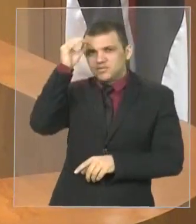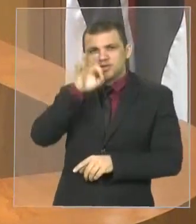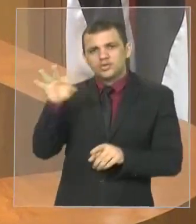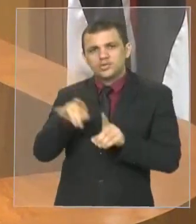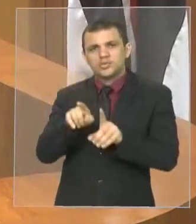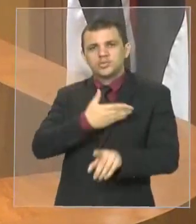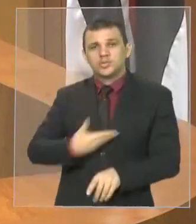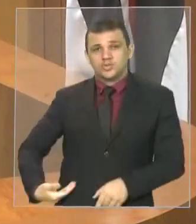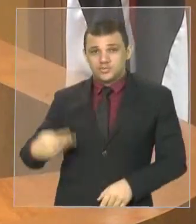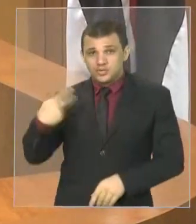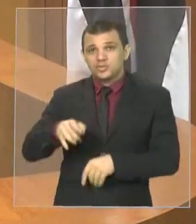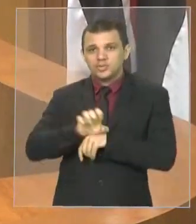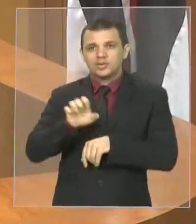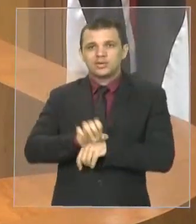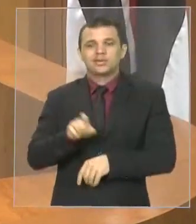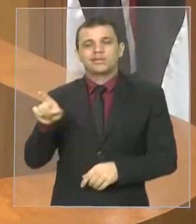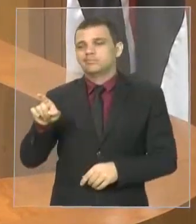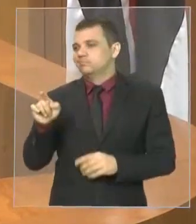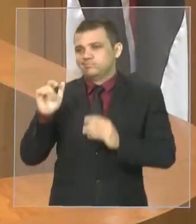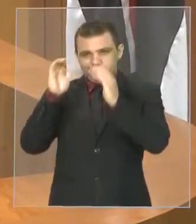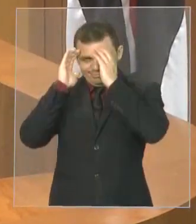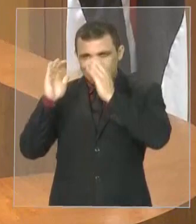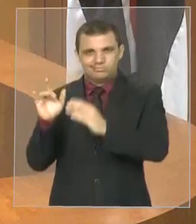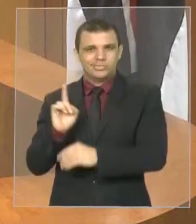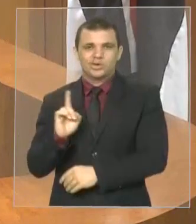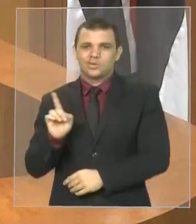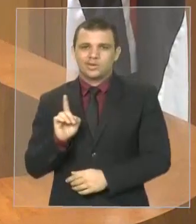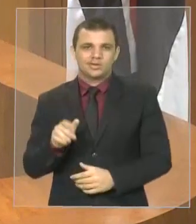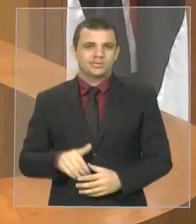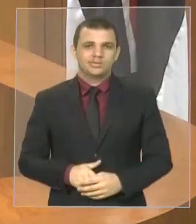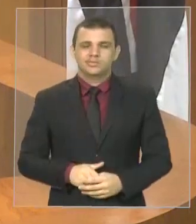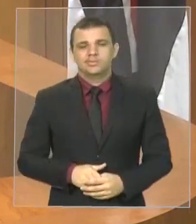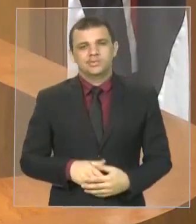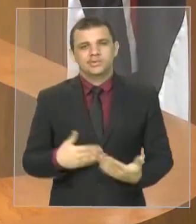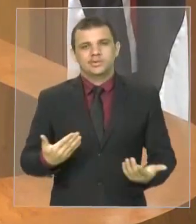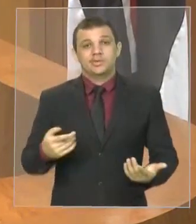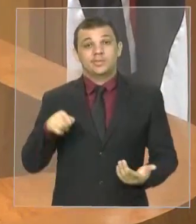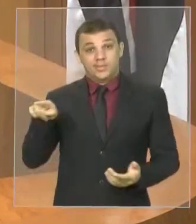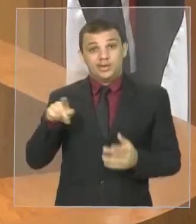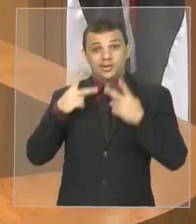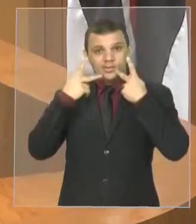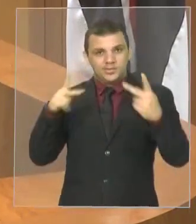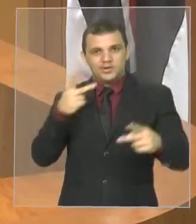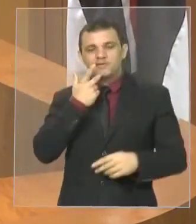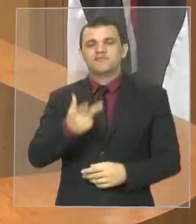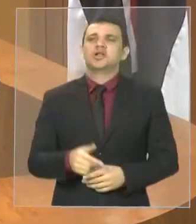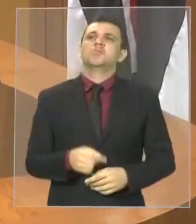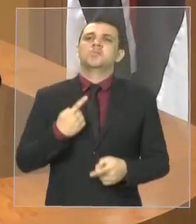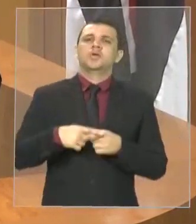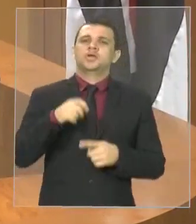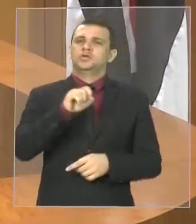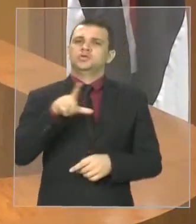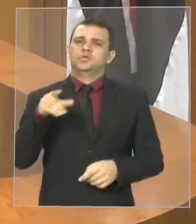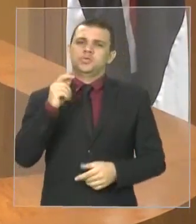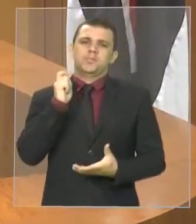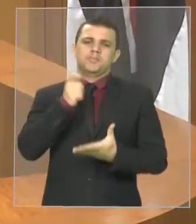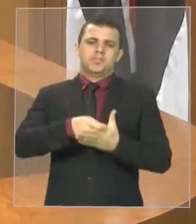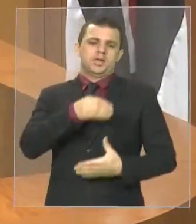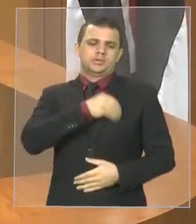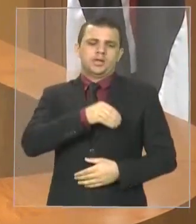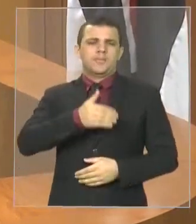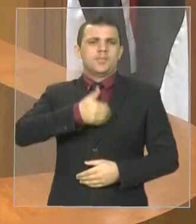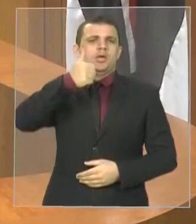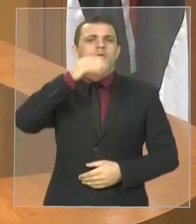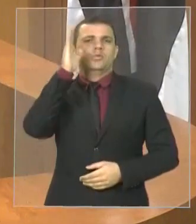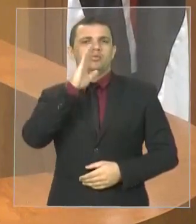propaganda dizendo que São Luís paga um dos maiores salários do Brasil, que a educação está indo bem, porque até o final do ano, mas tantas